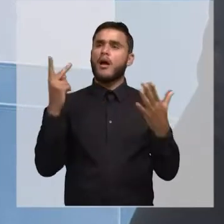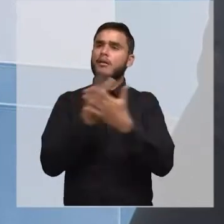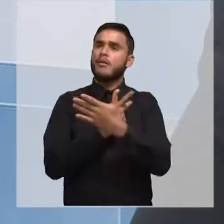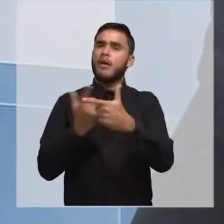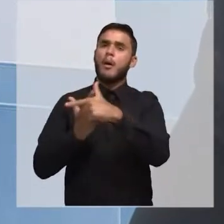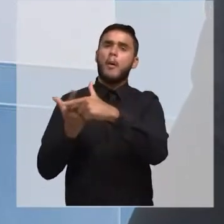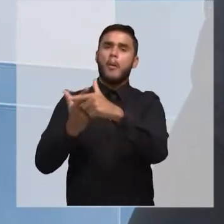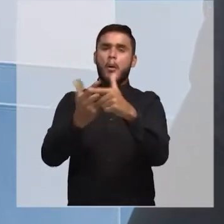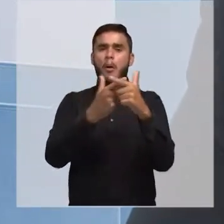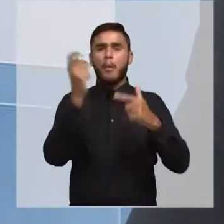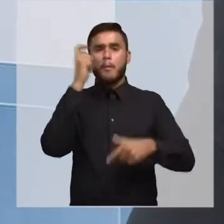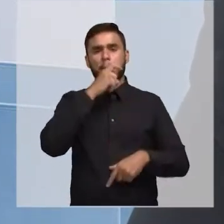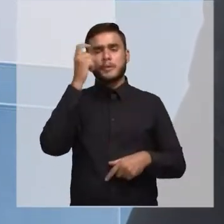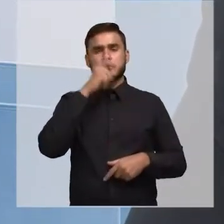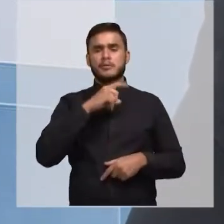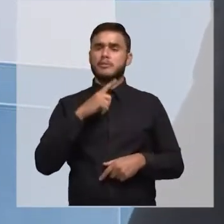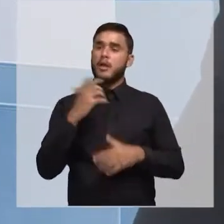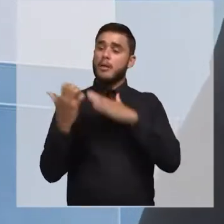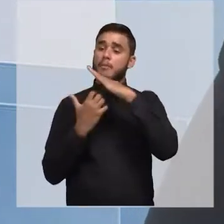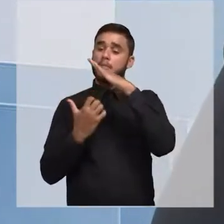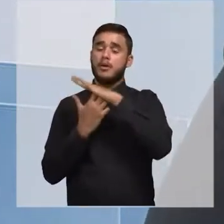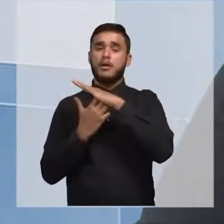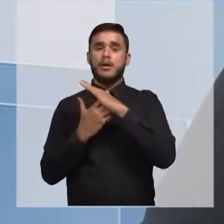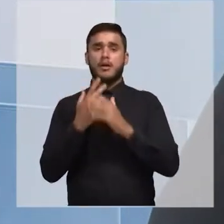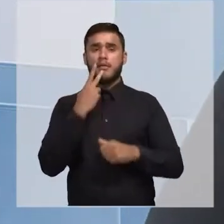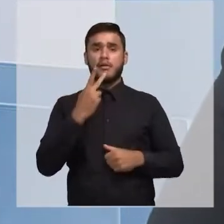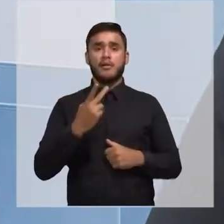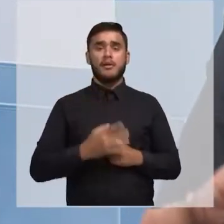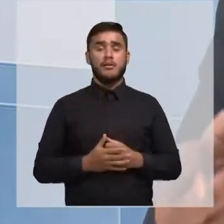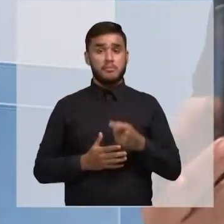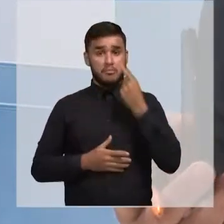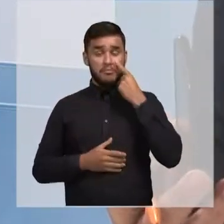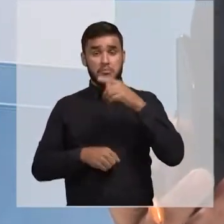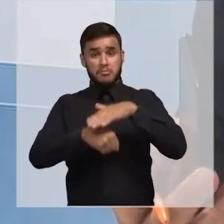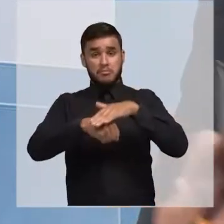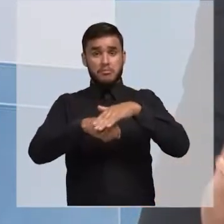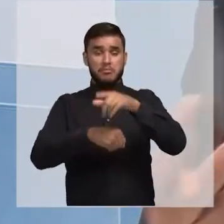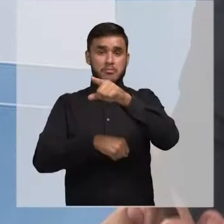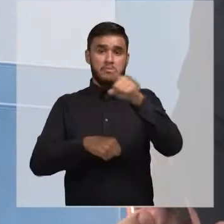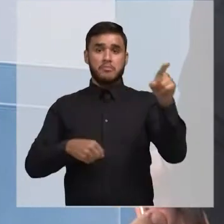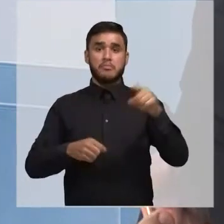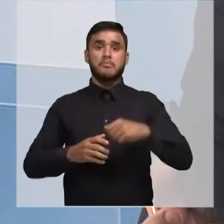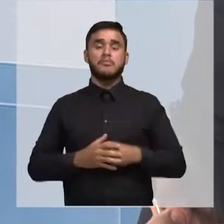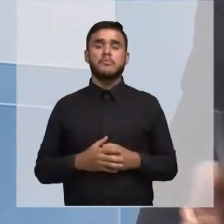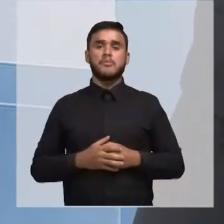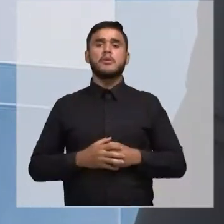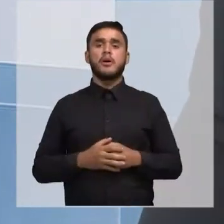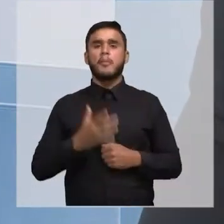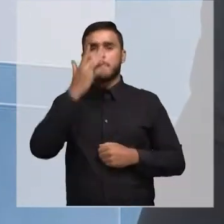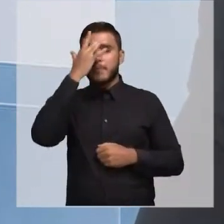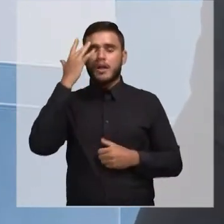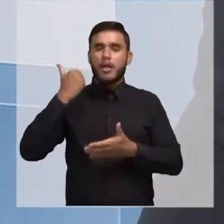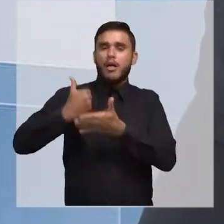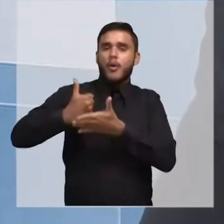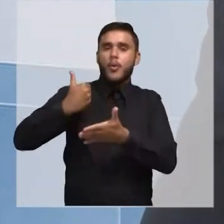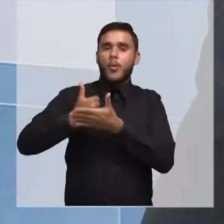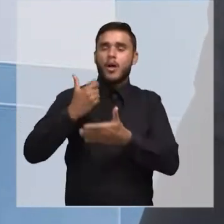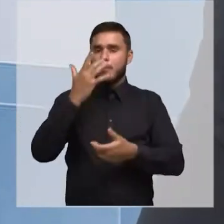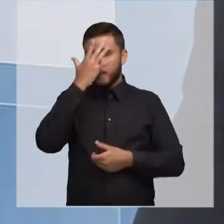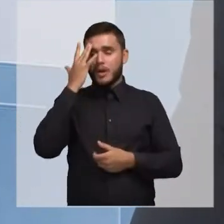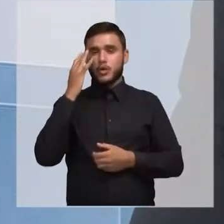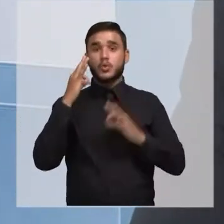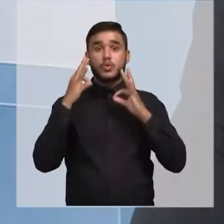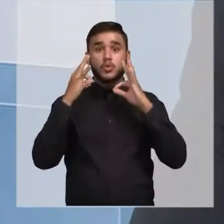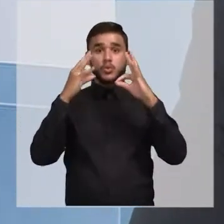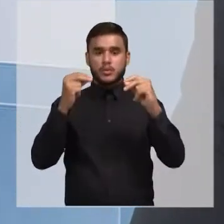né? Empresas formadas, até mentira no seu celular em relação a quê? Número de seguidores. O cara compra os seguidores, os seguidores